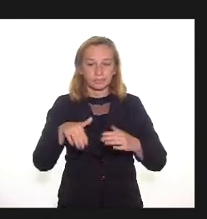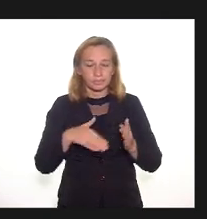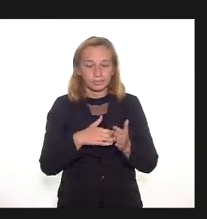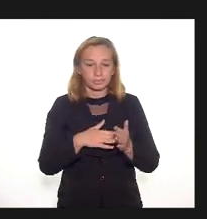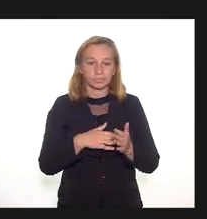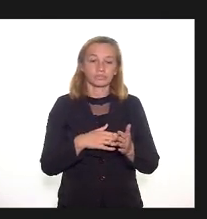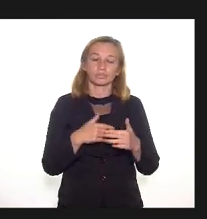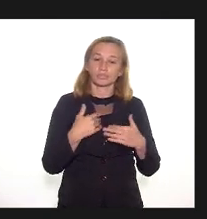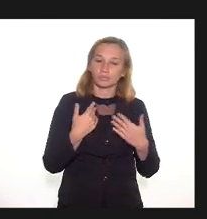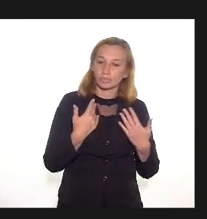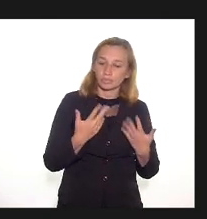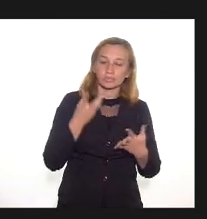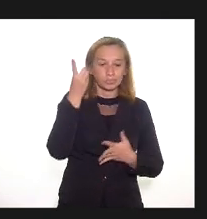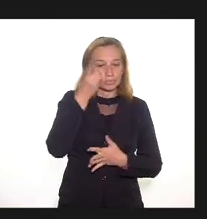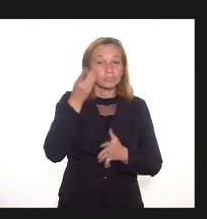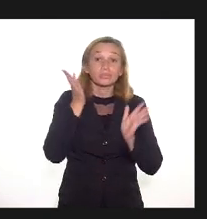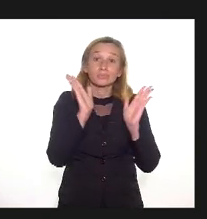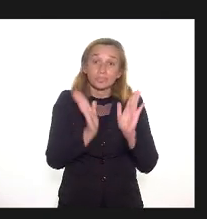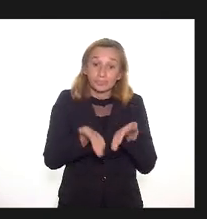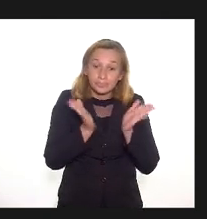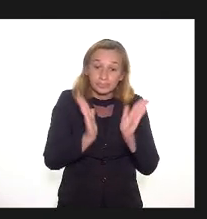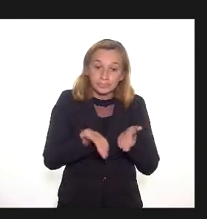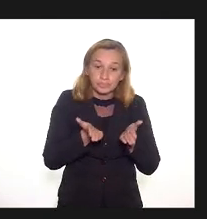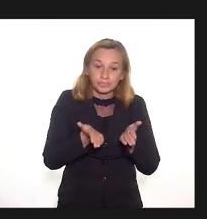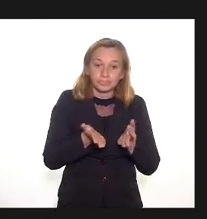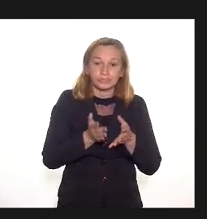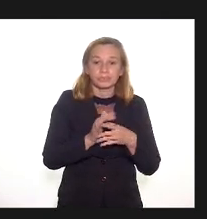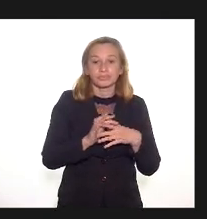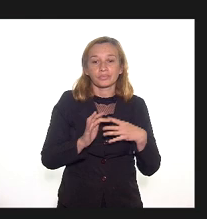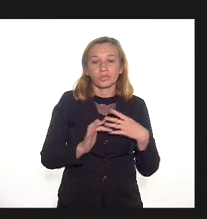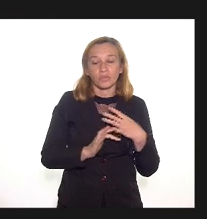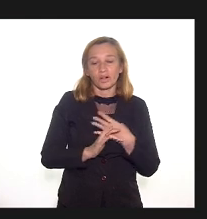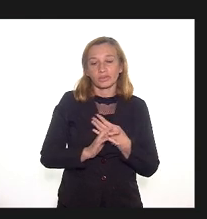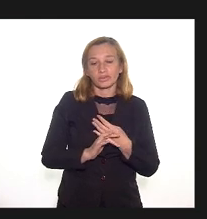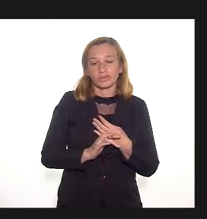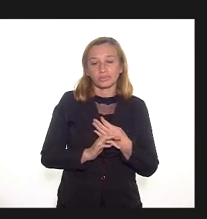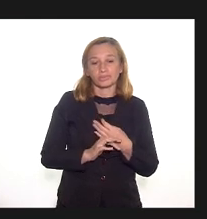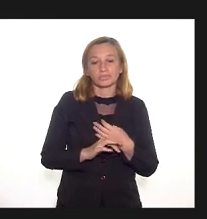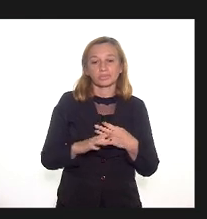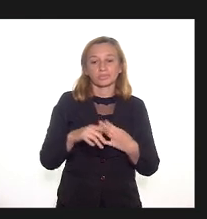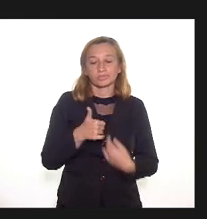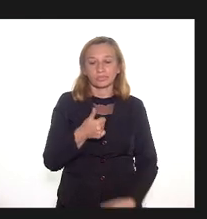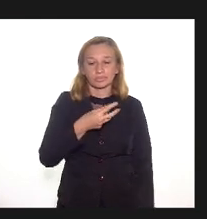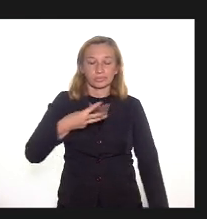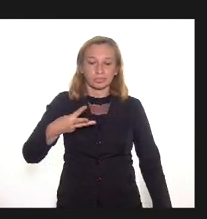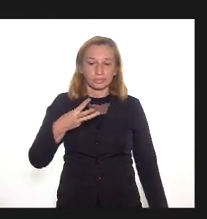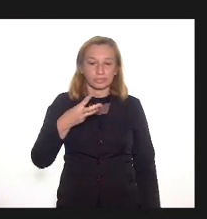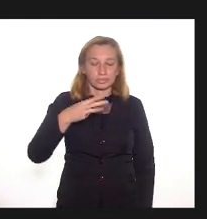deputados hoje é 13 de maio de 2021